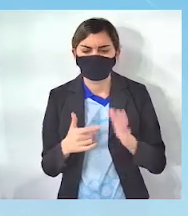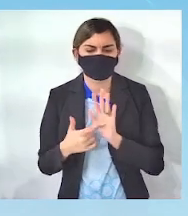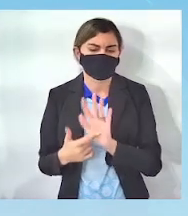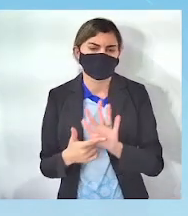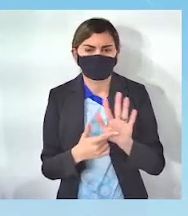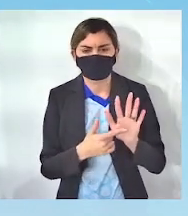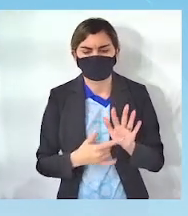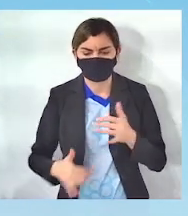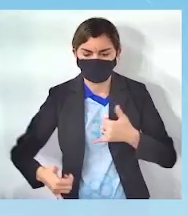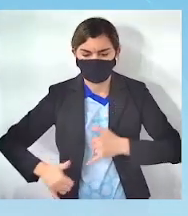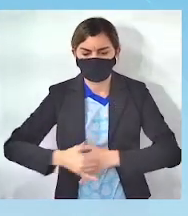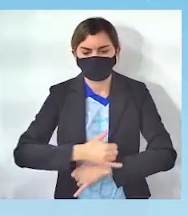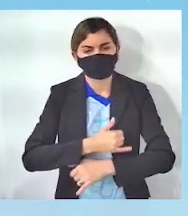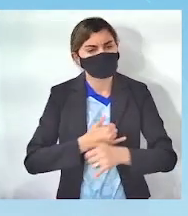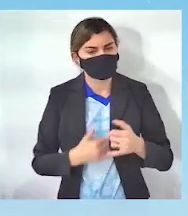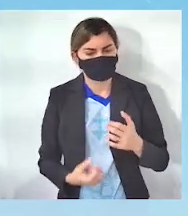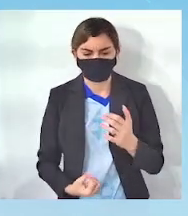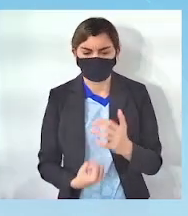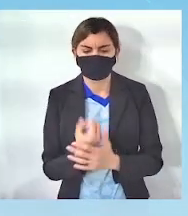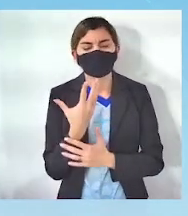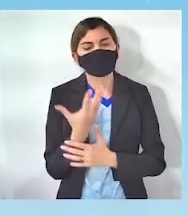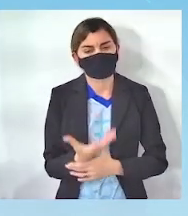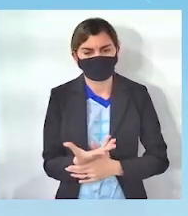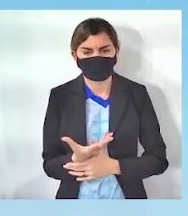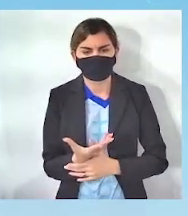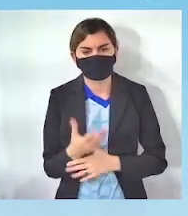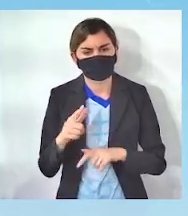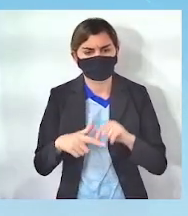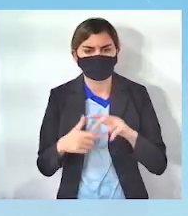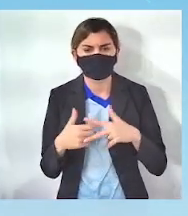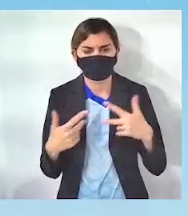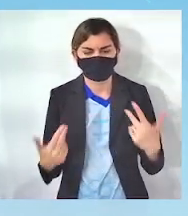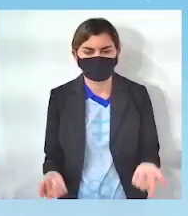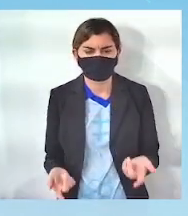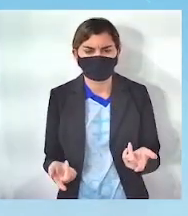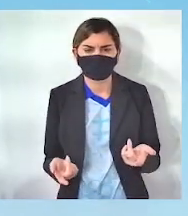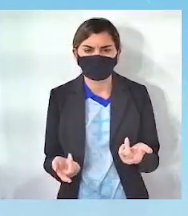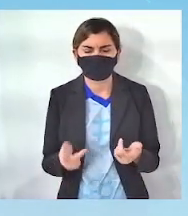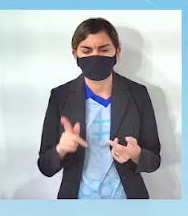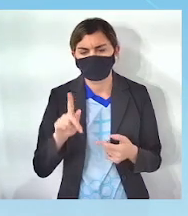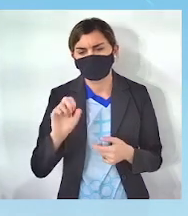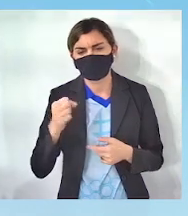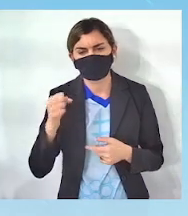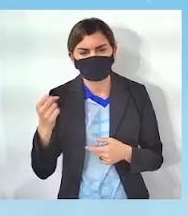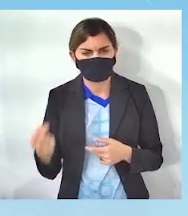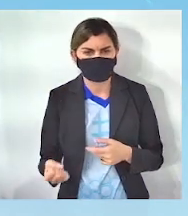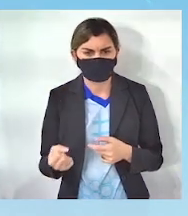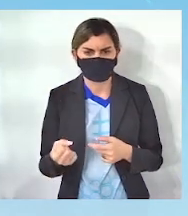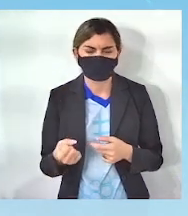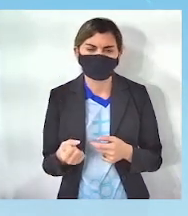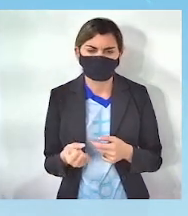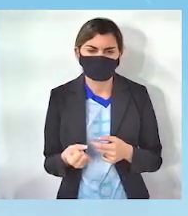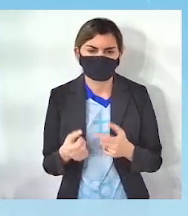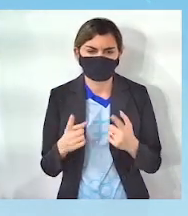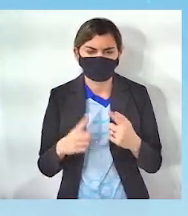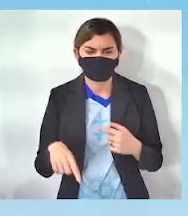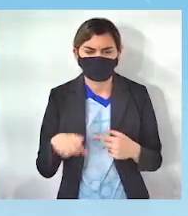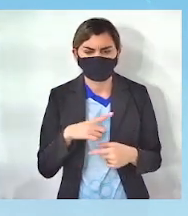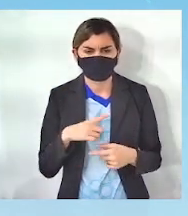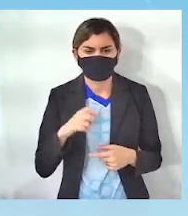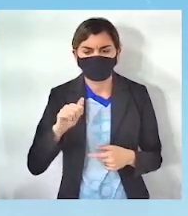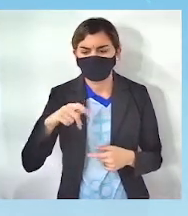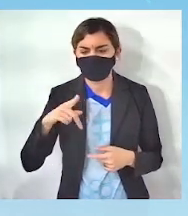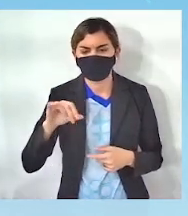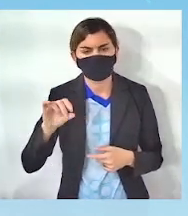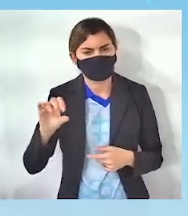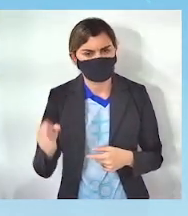a eletricidade surgindo em meio a certos materiais, a gases, para ser mais específico, né? Então a gente tinha